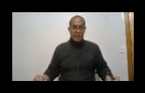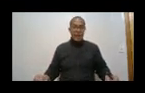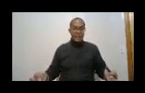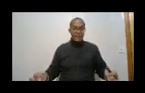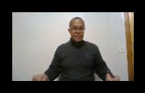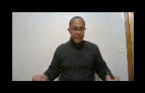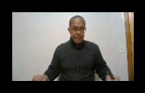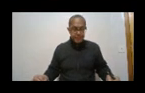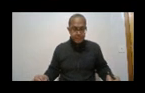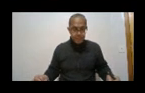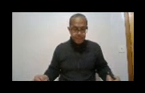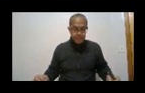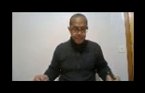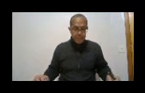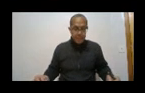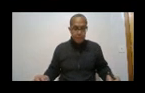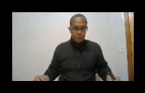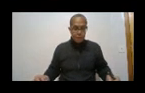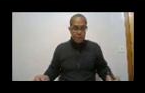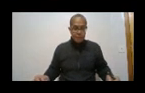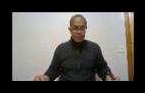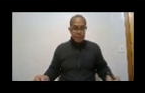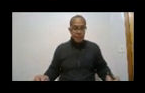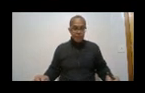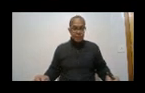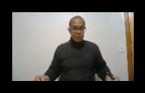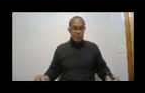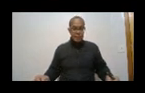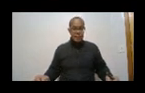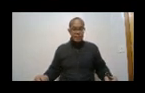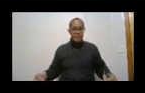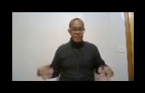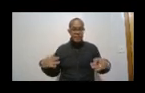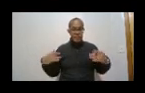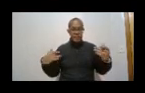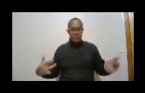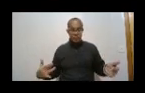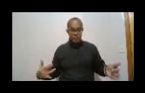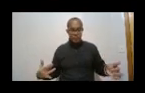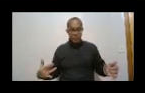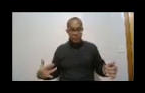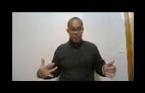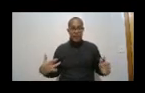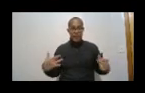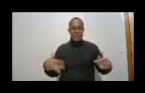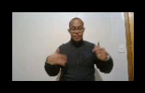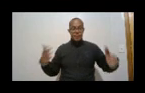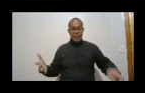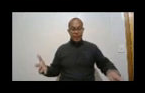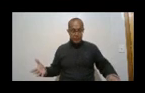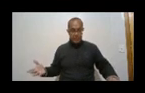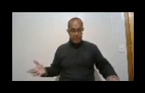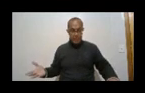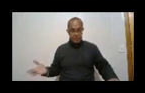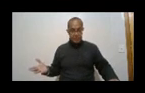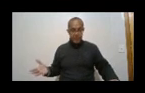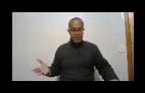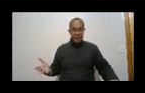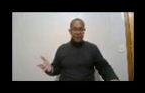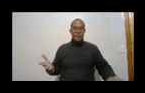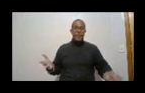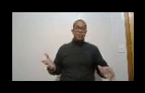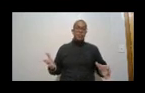farmacológica, mas também ela vai chegar aos locais onde existem receptores que a mesma tem